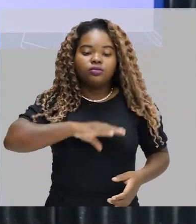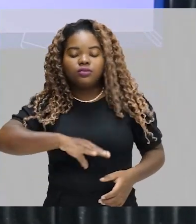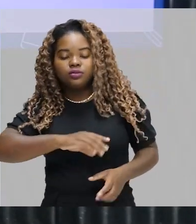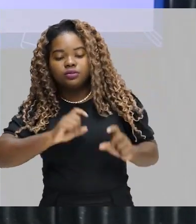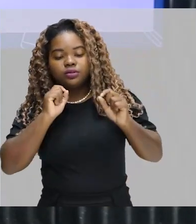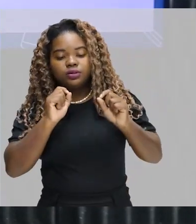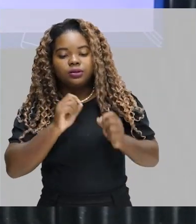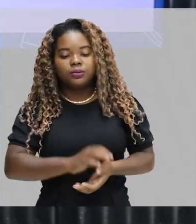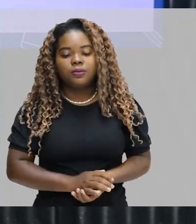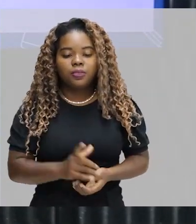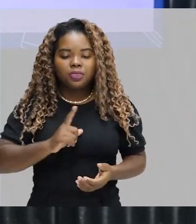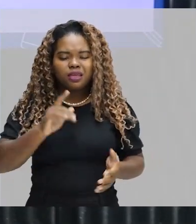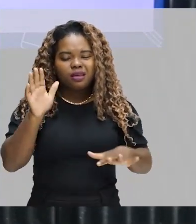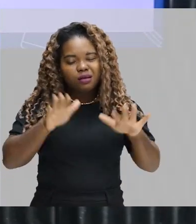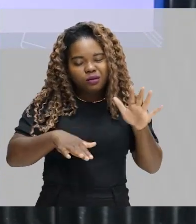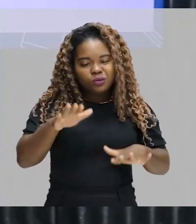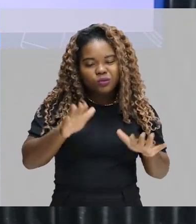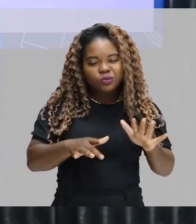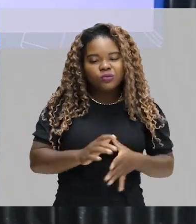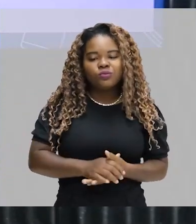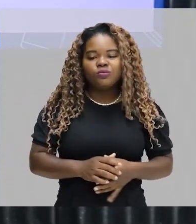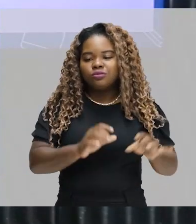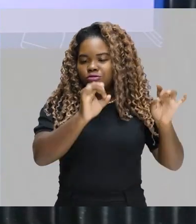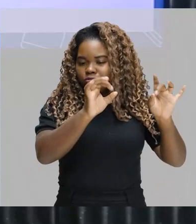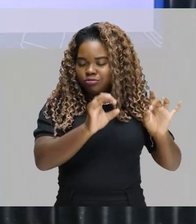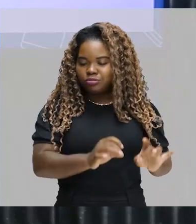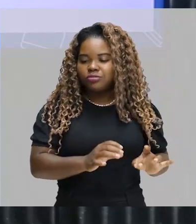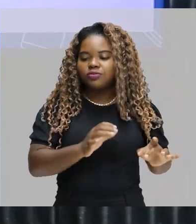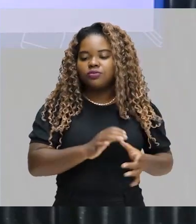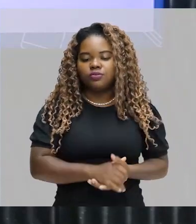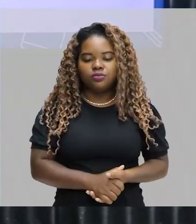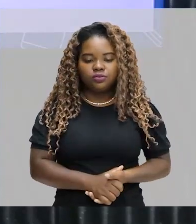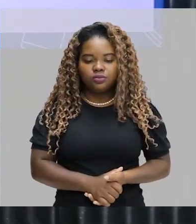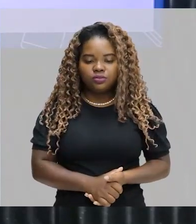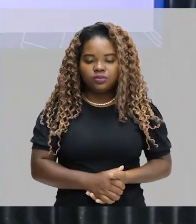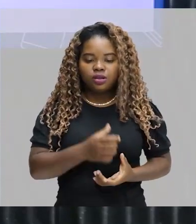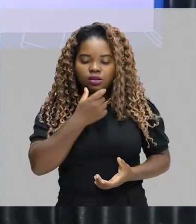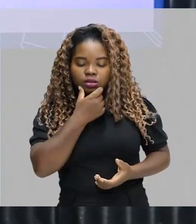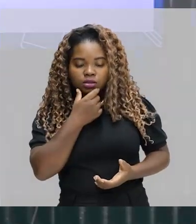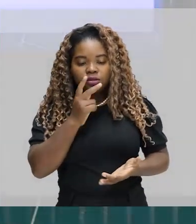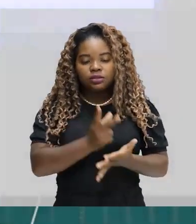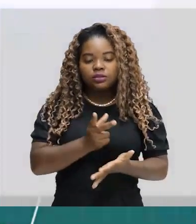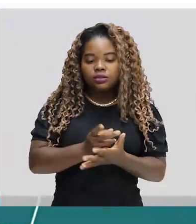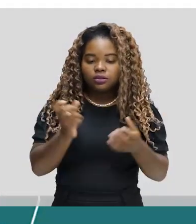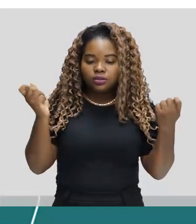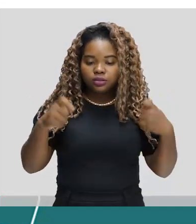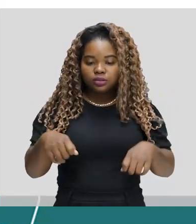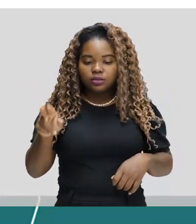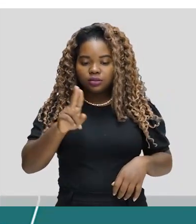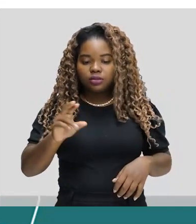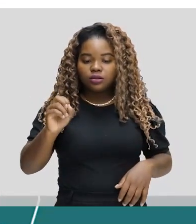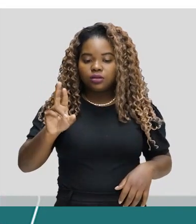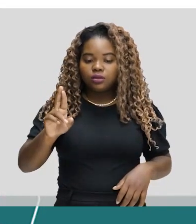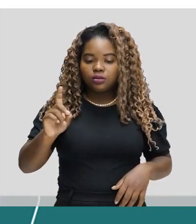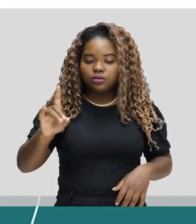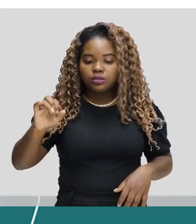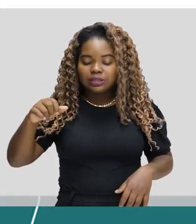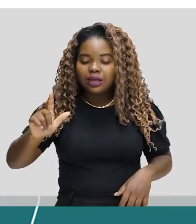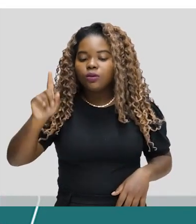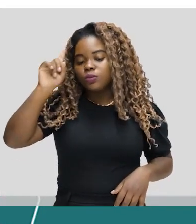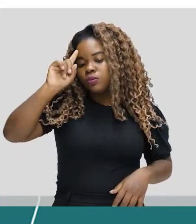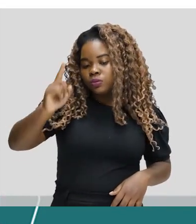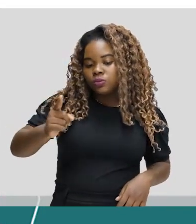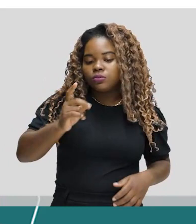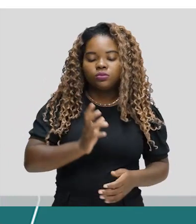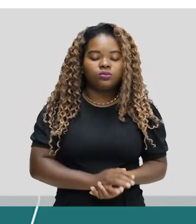português é que existem algumas situações específicas na língua inglesa em que você sempre deve utilizar números ordinais. Então,